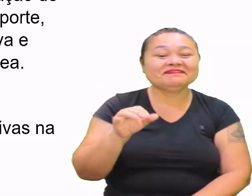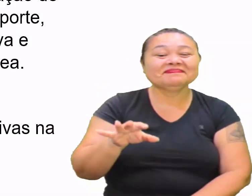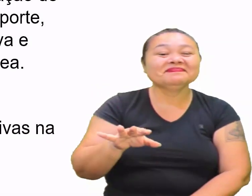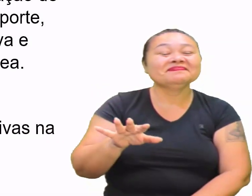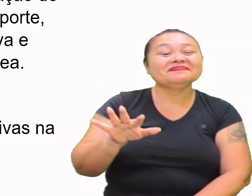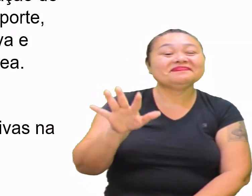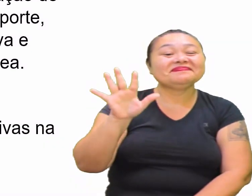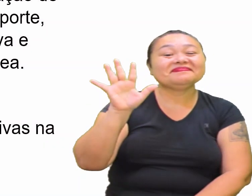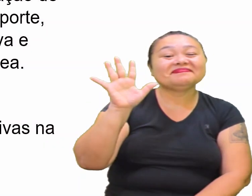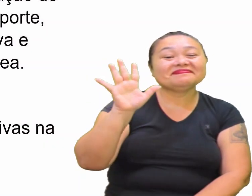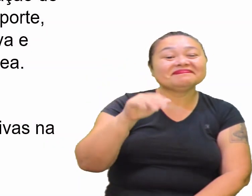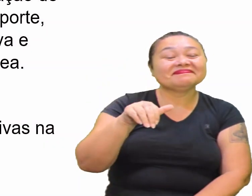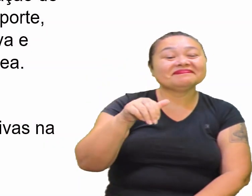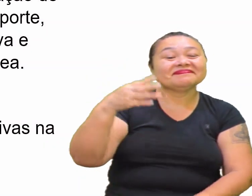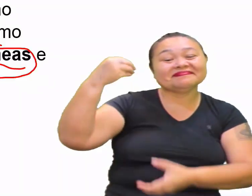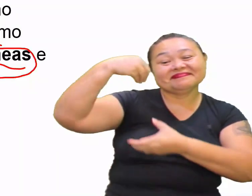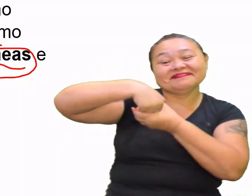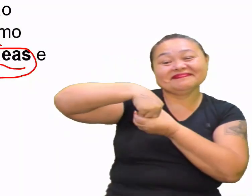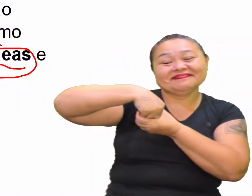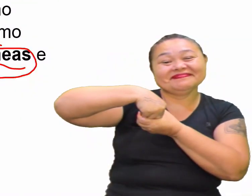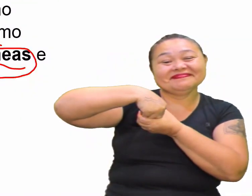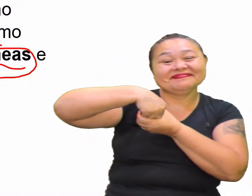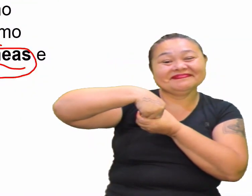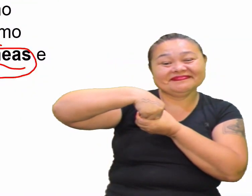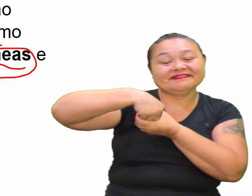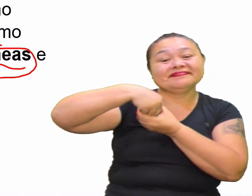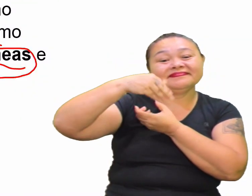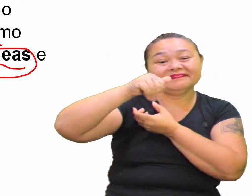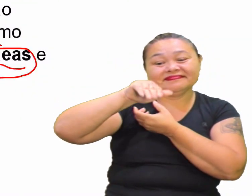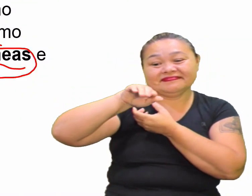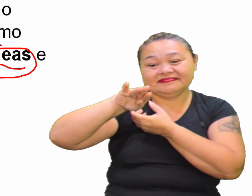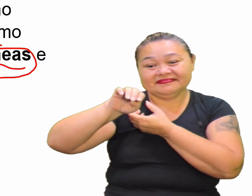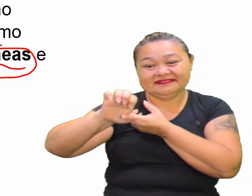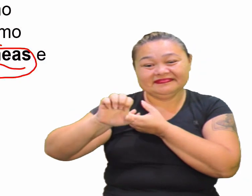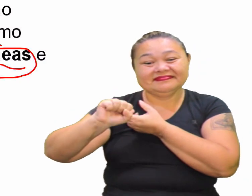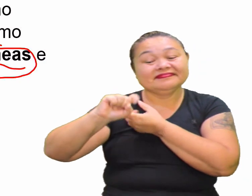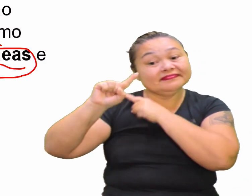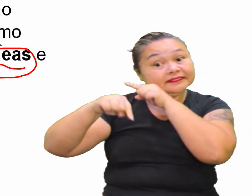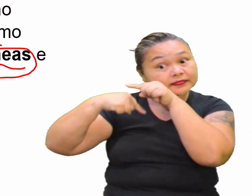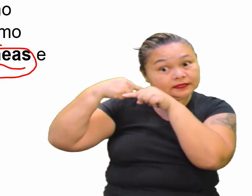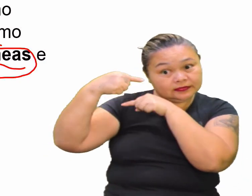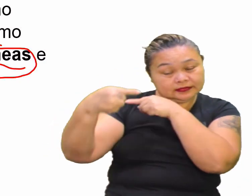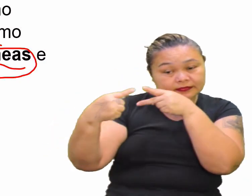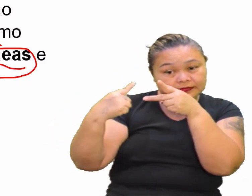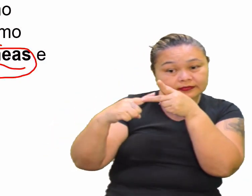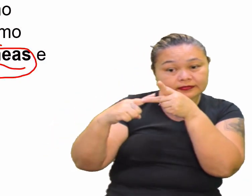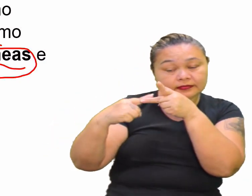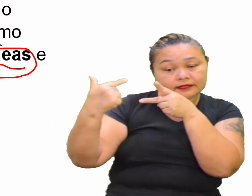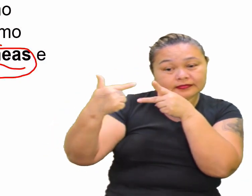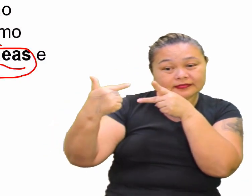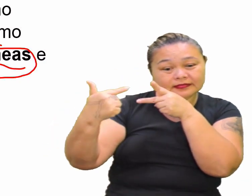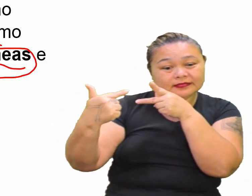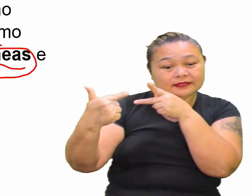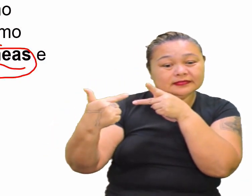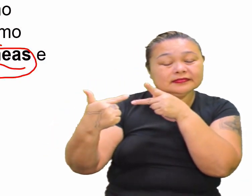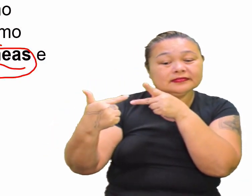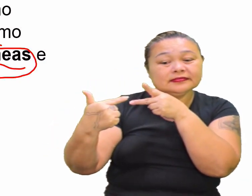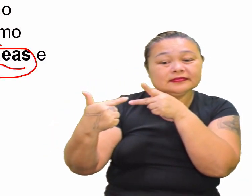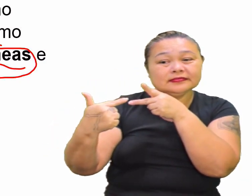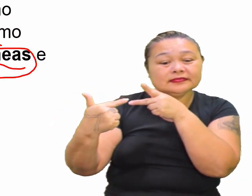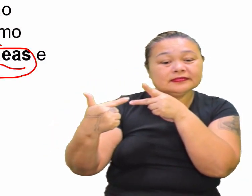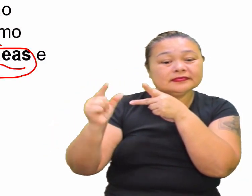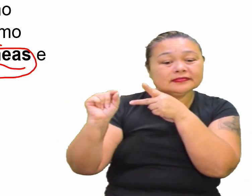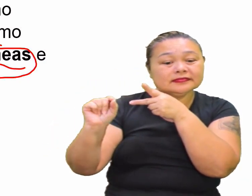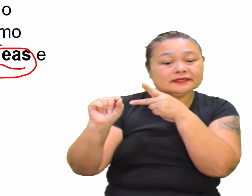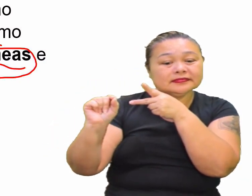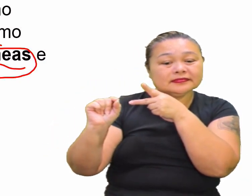gente? Vamos lá, falamos da ictese, agora nós vamos prosseguir para a segunda fase, né? A ictese seria